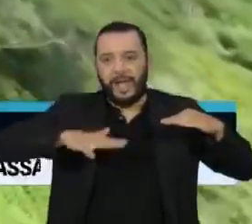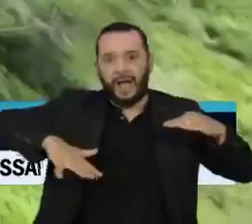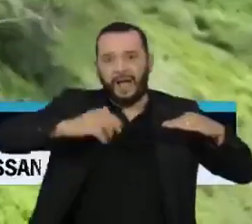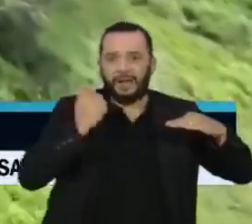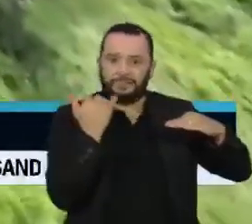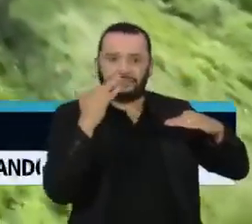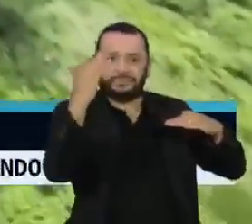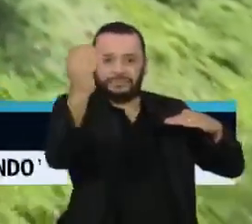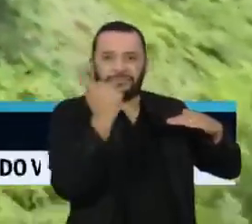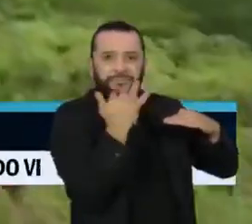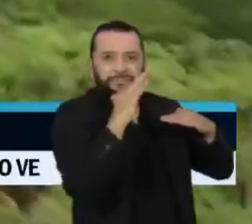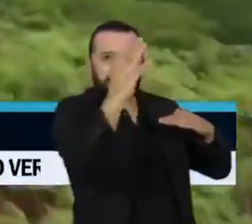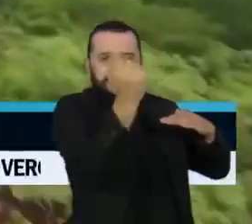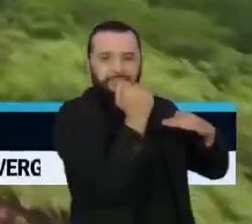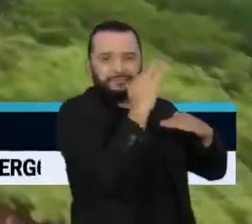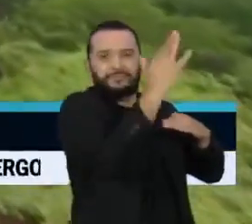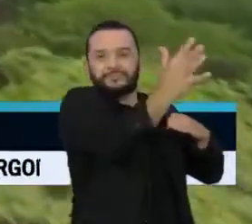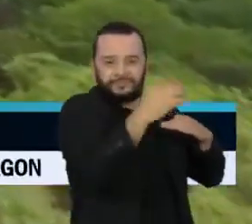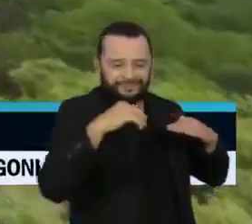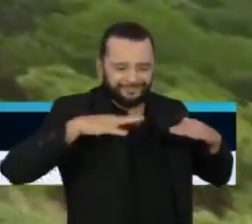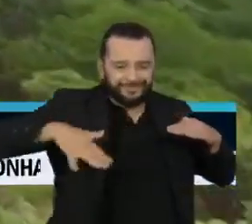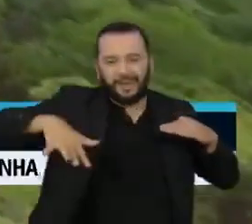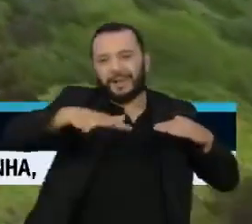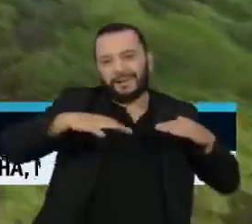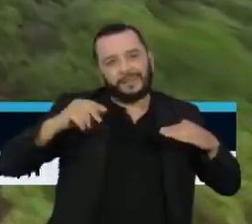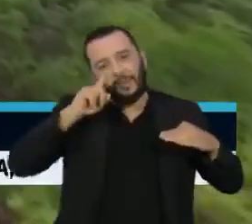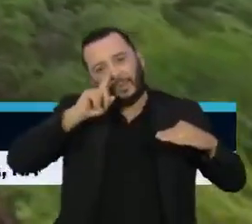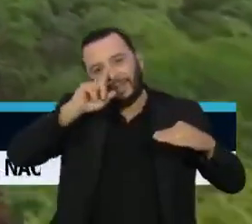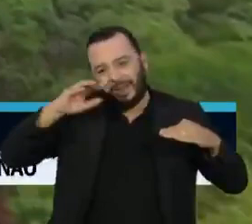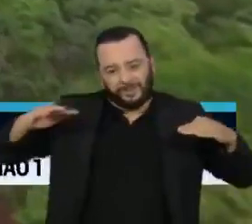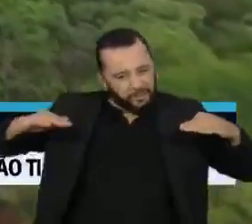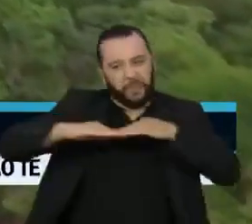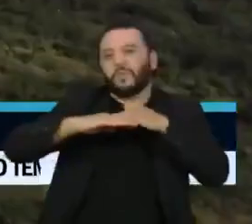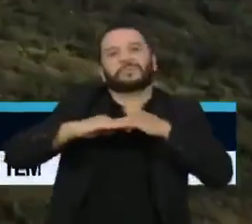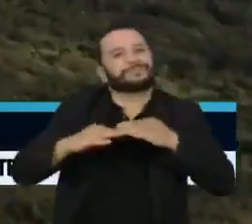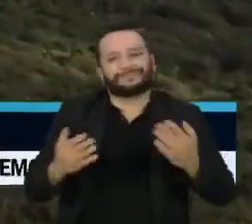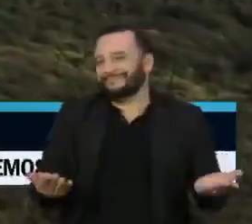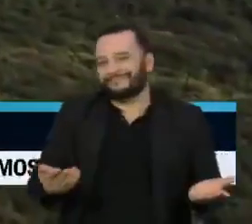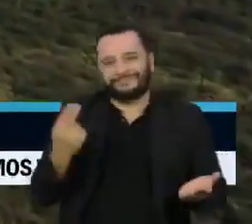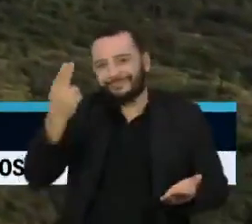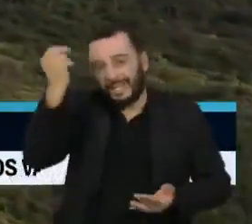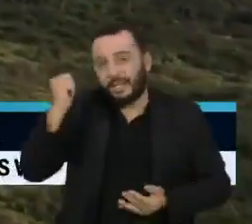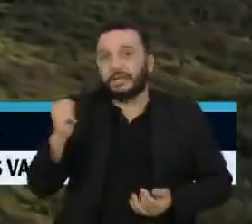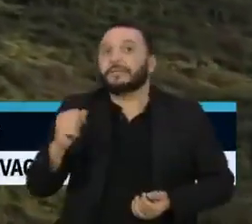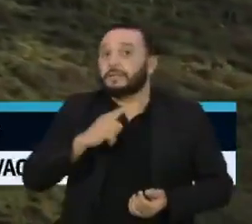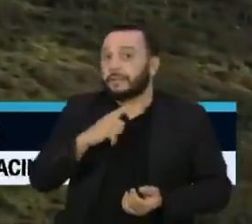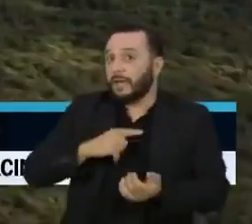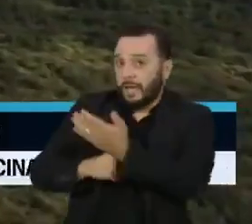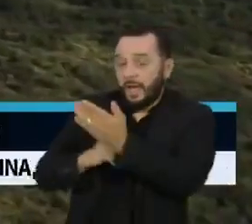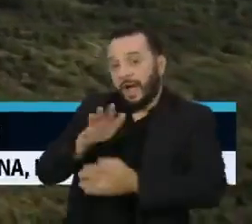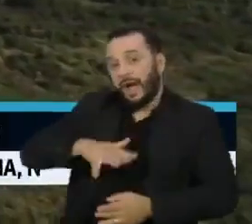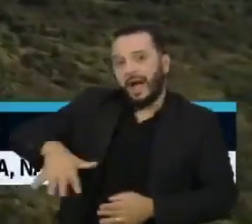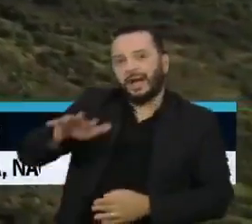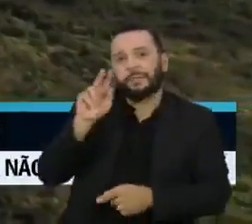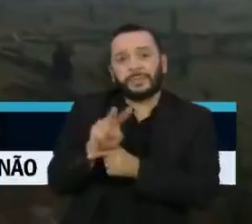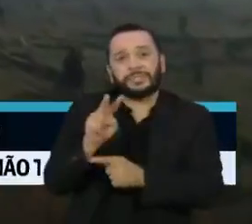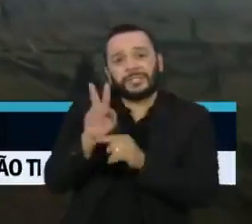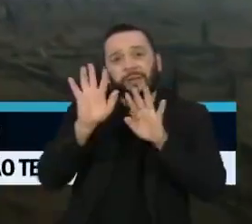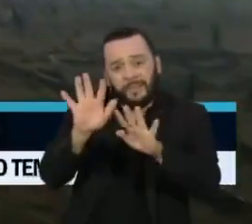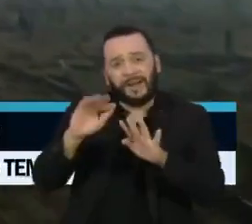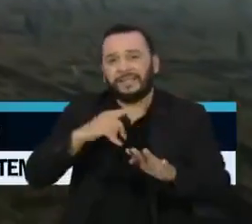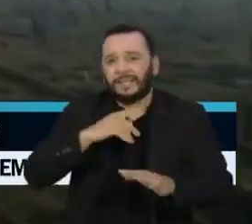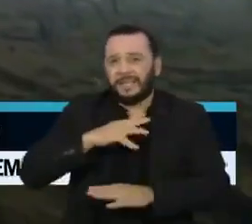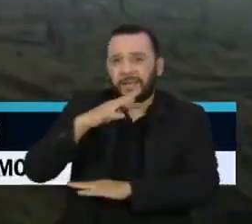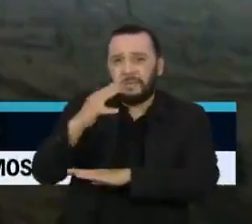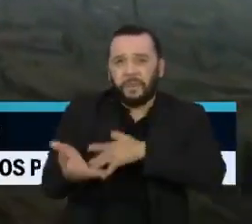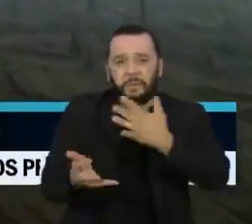protegidas. A unidade de conservação Trunfo do Xingu permite o uso sustentável, mas é a área protegida mais devastada do Brasil,